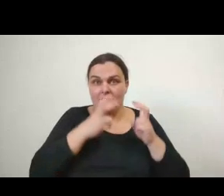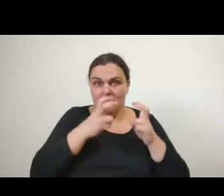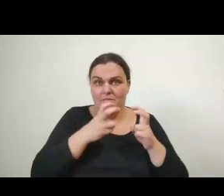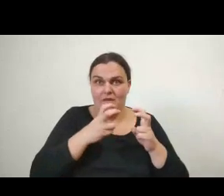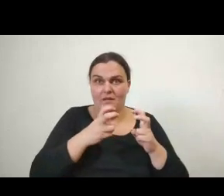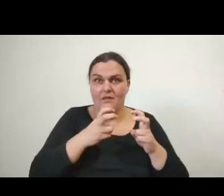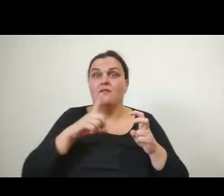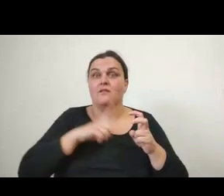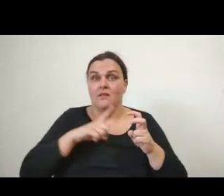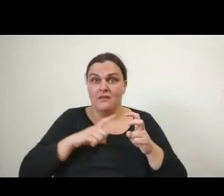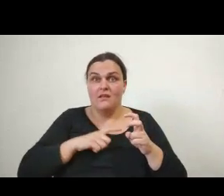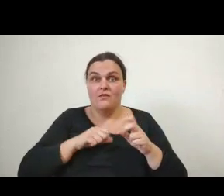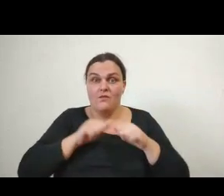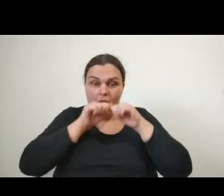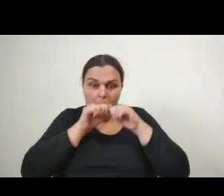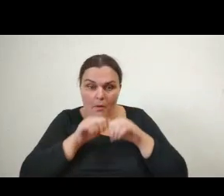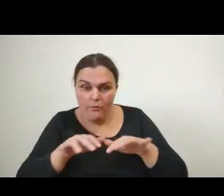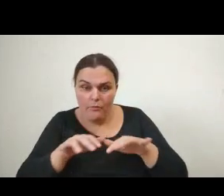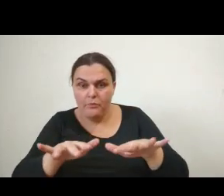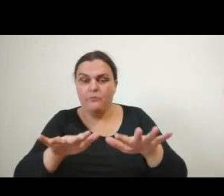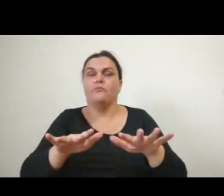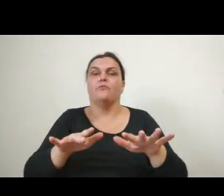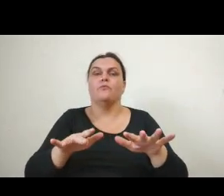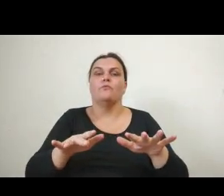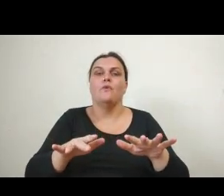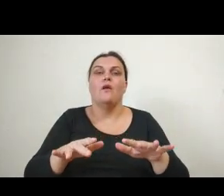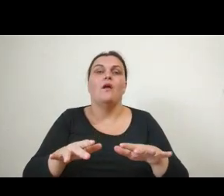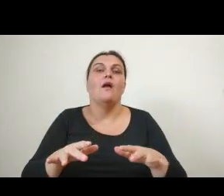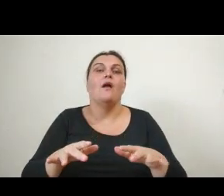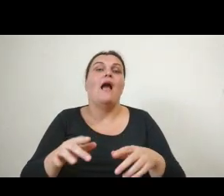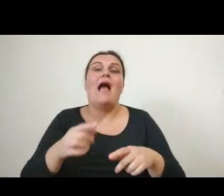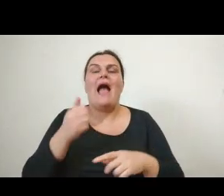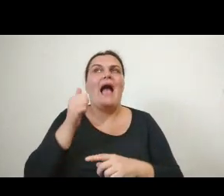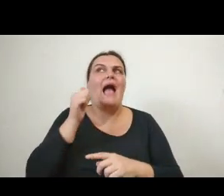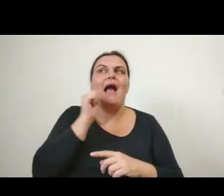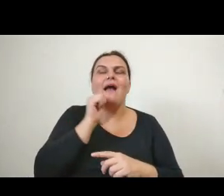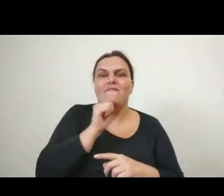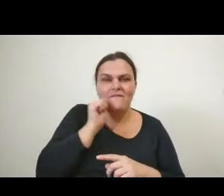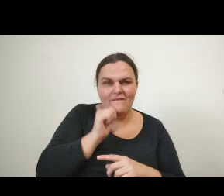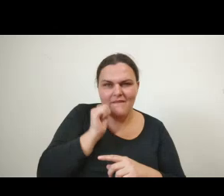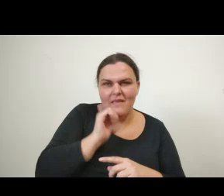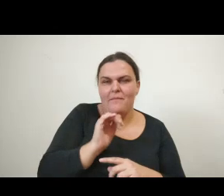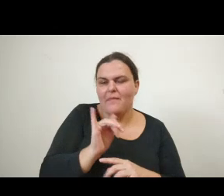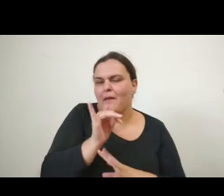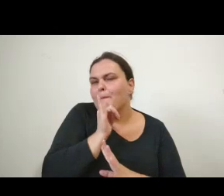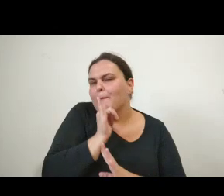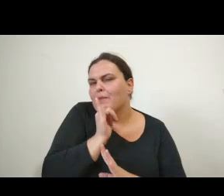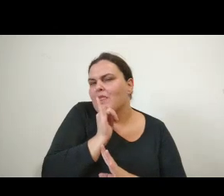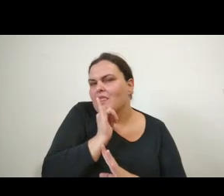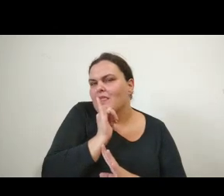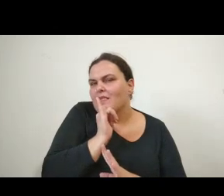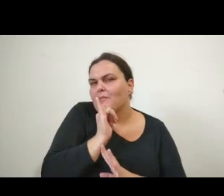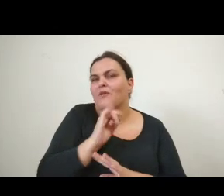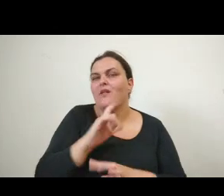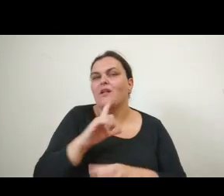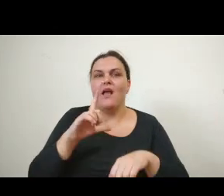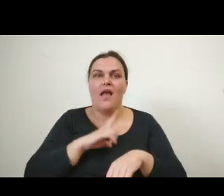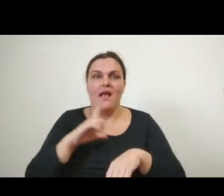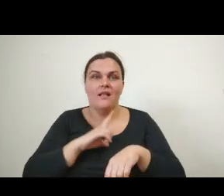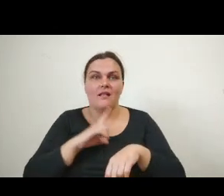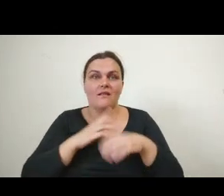graus. Então, né, cada fêmea vai produzir um número bem maior, né, de outras fêmeas a 25 graus do que